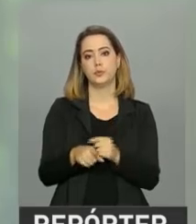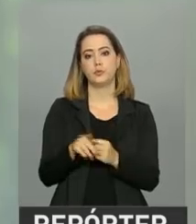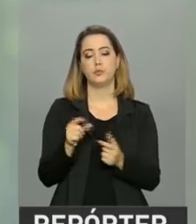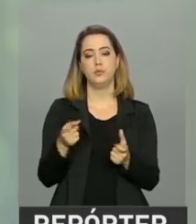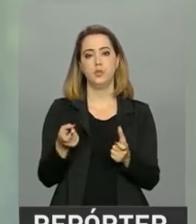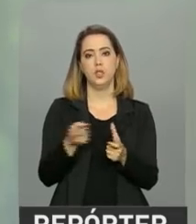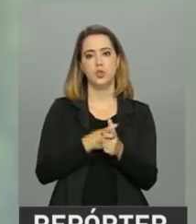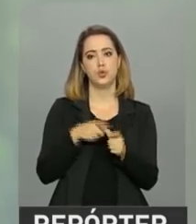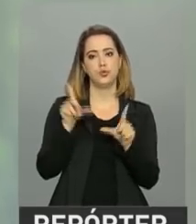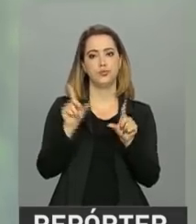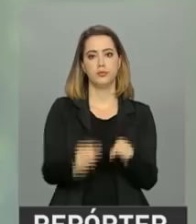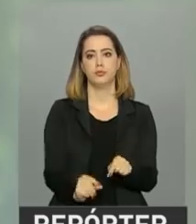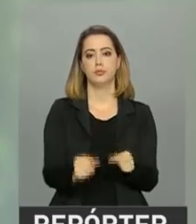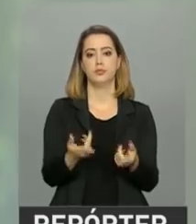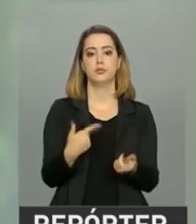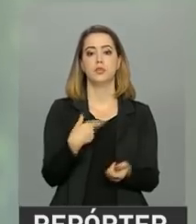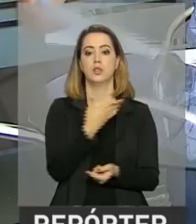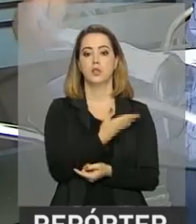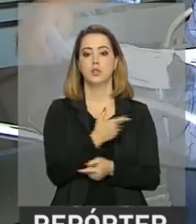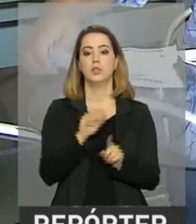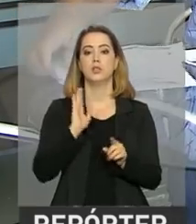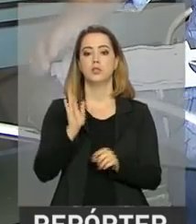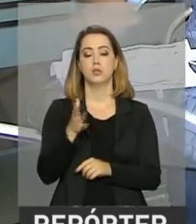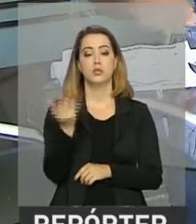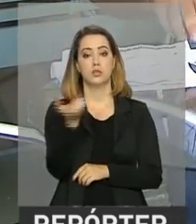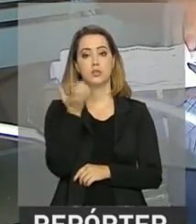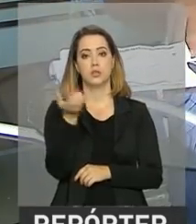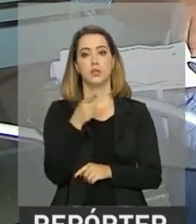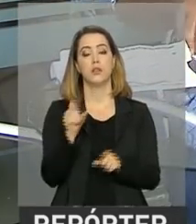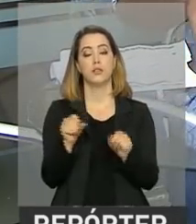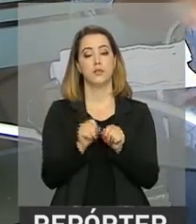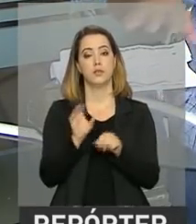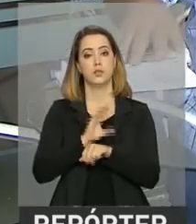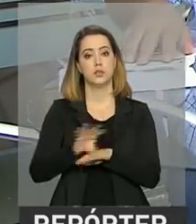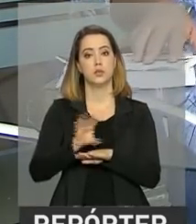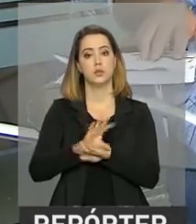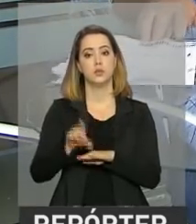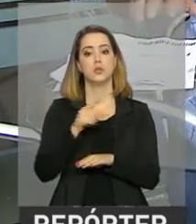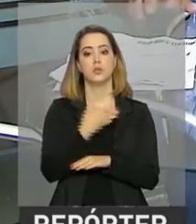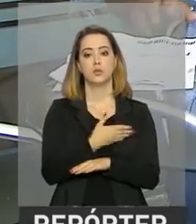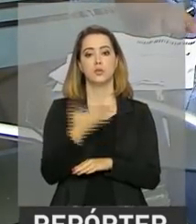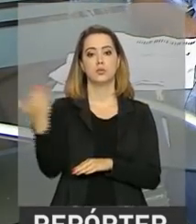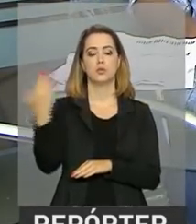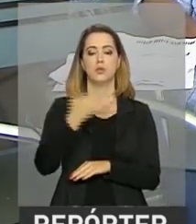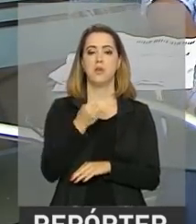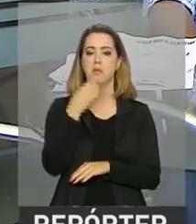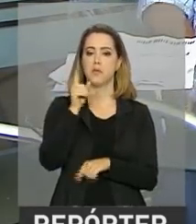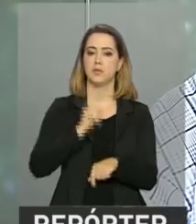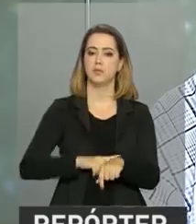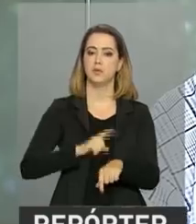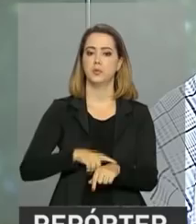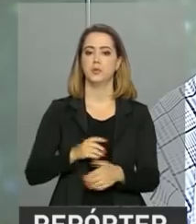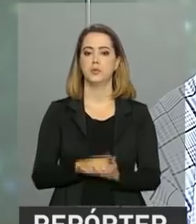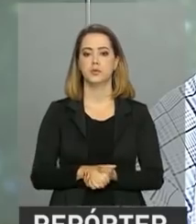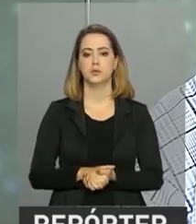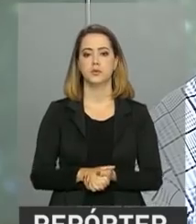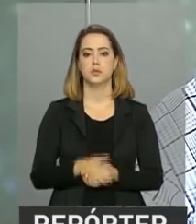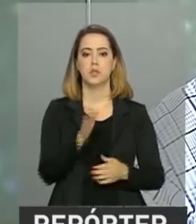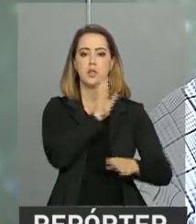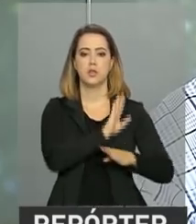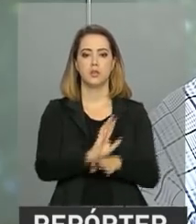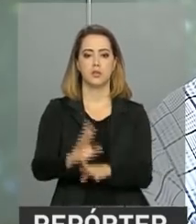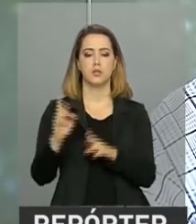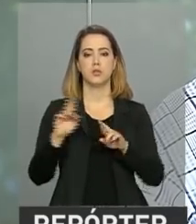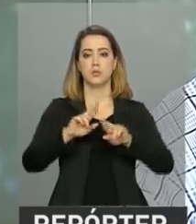elivélton lado começo da reportagem que quer fazer o curso que segundo ele vem em boa hora e vai ajudar muita gente